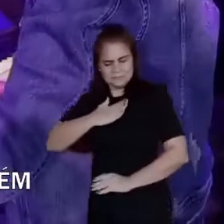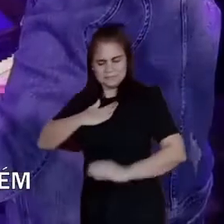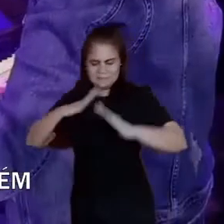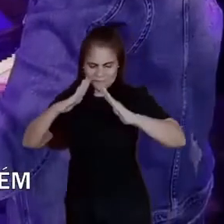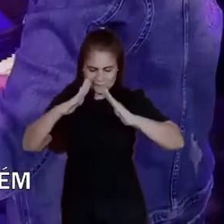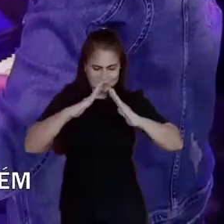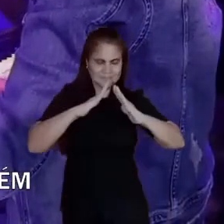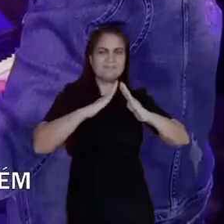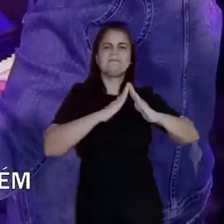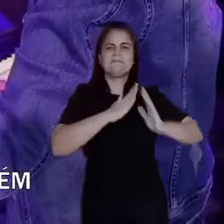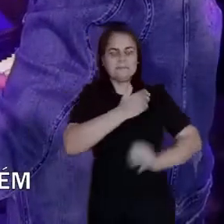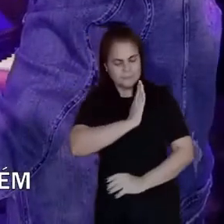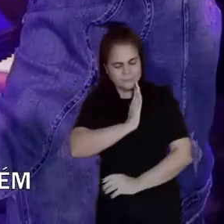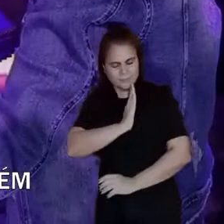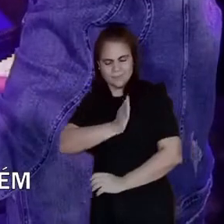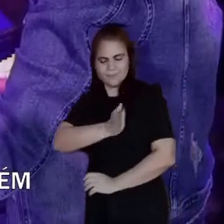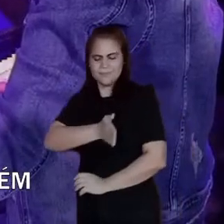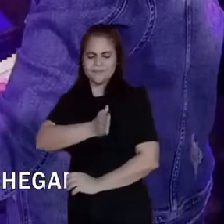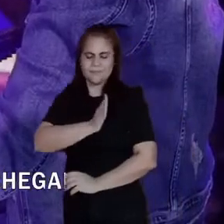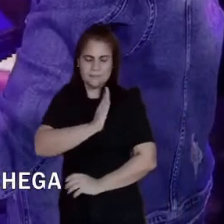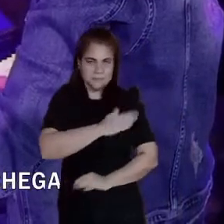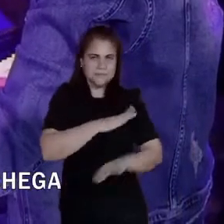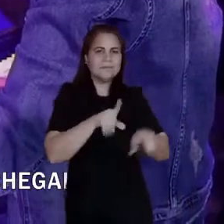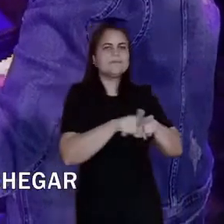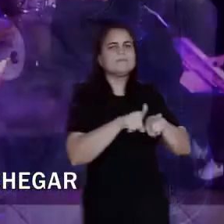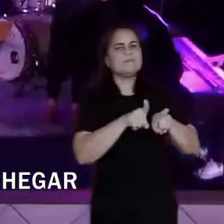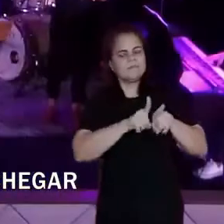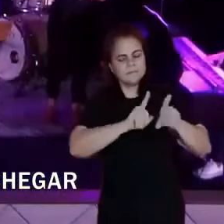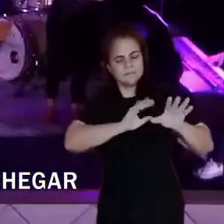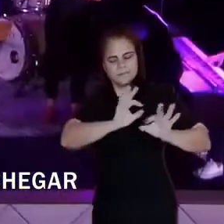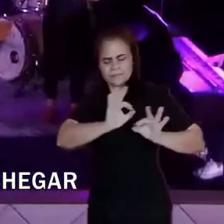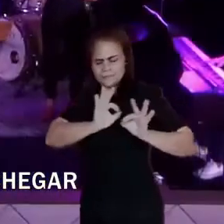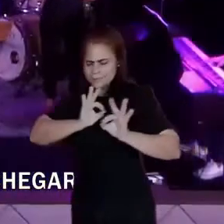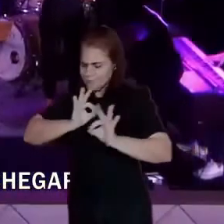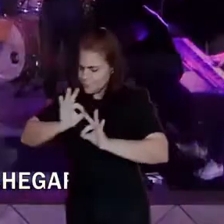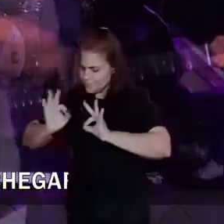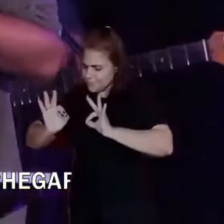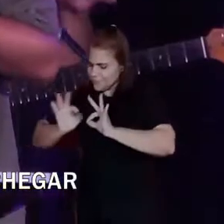e o meu coração também